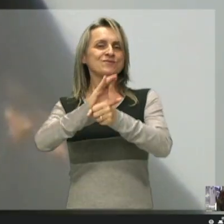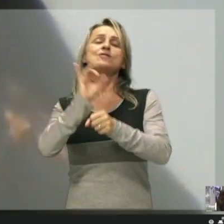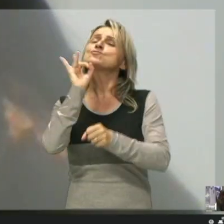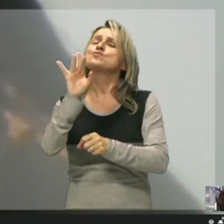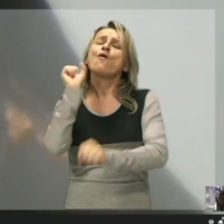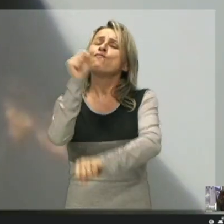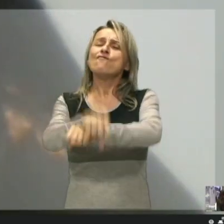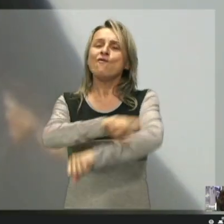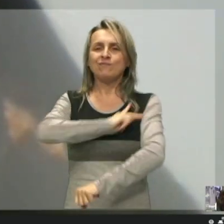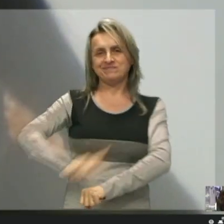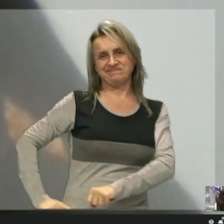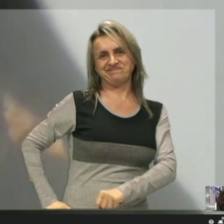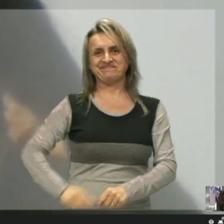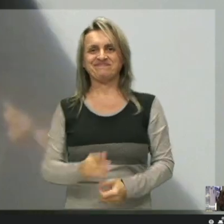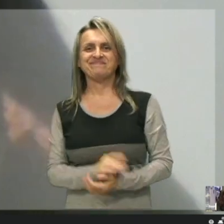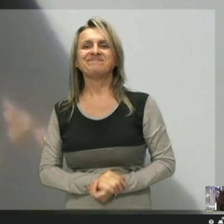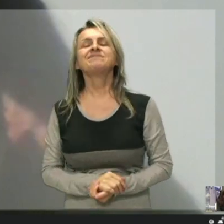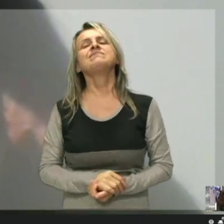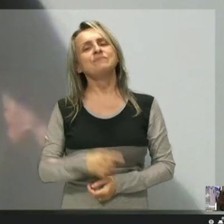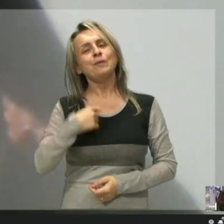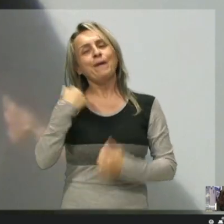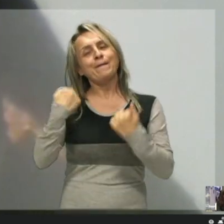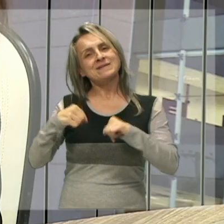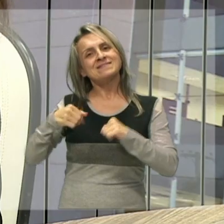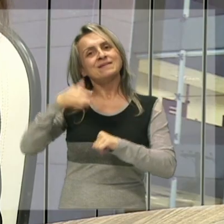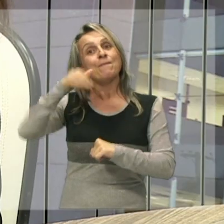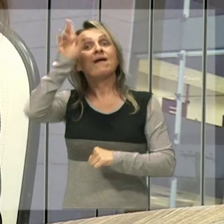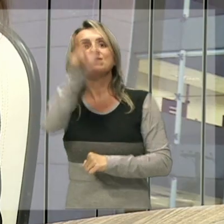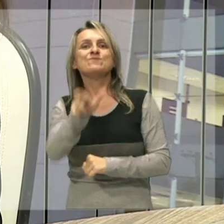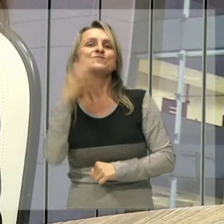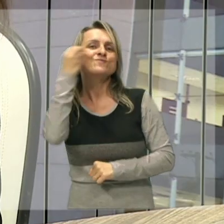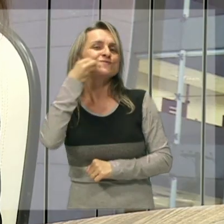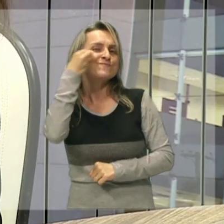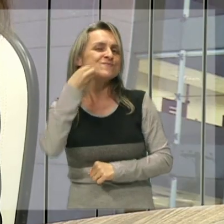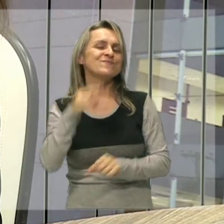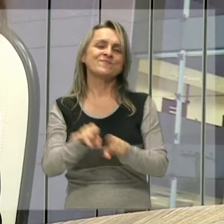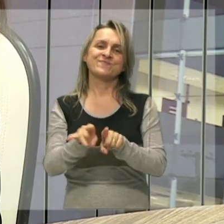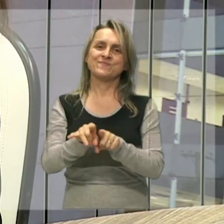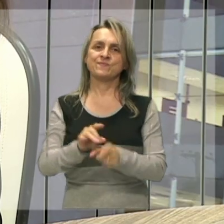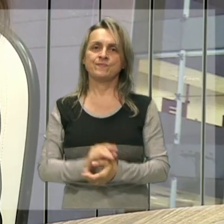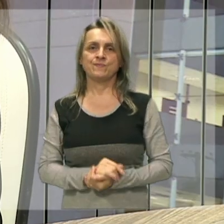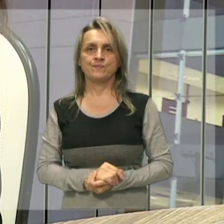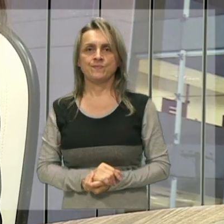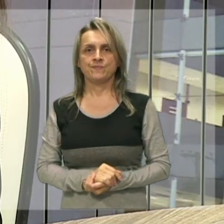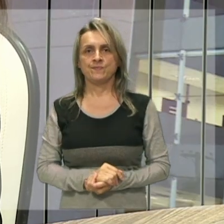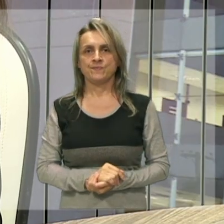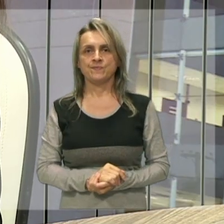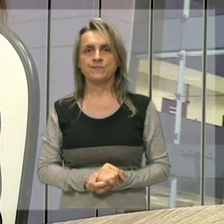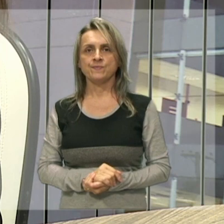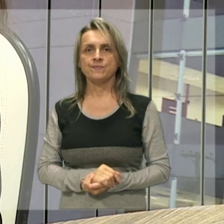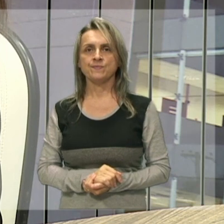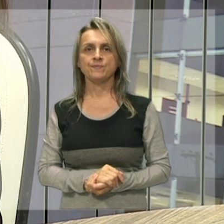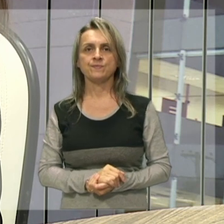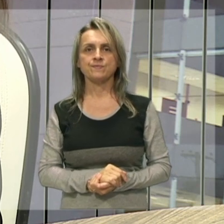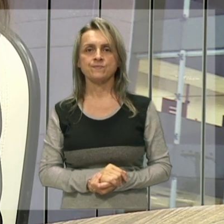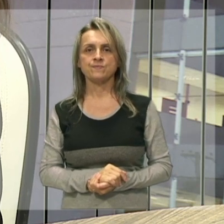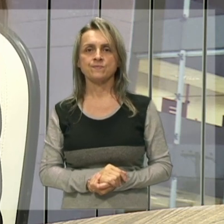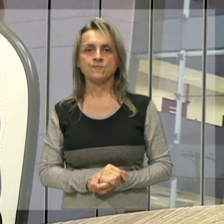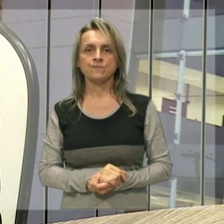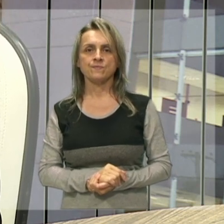encerra, né? Outras pessoas também precisam passar por essa experiência. Vocês têm alguma norma, por exemplo, assim, de